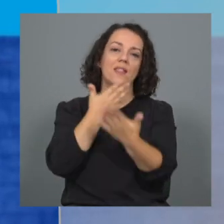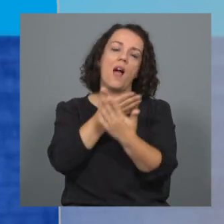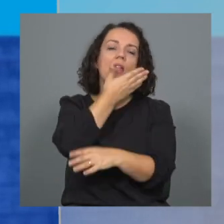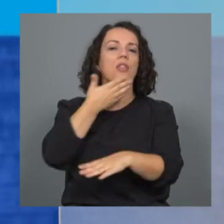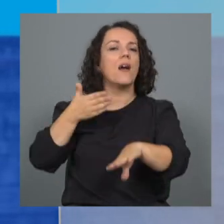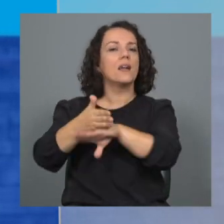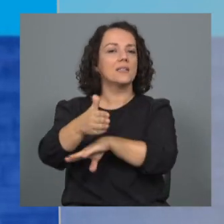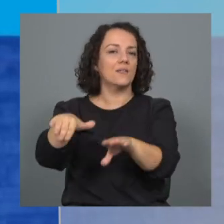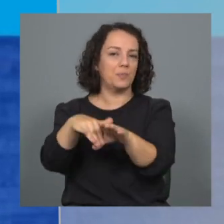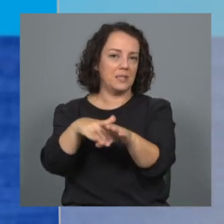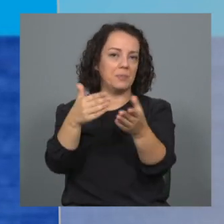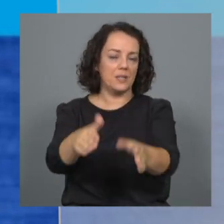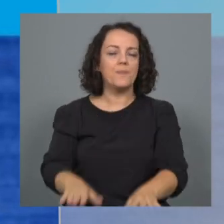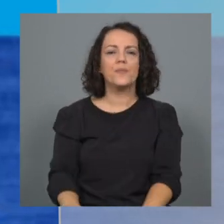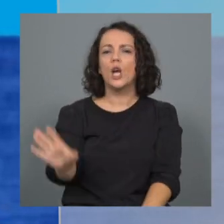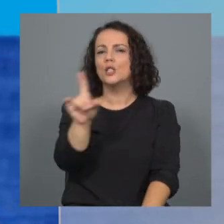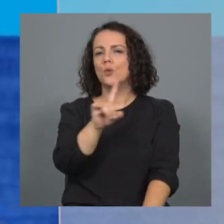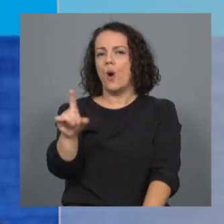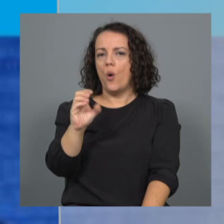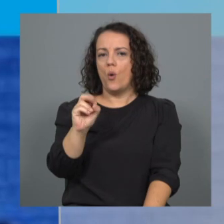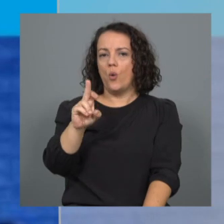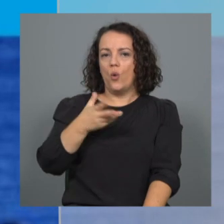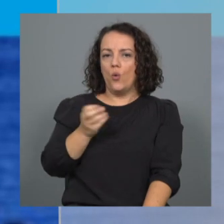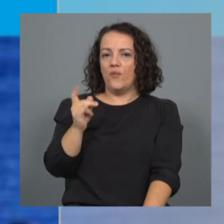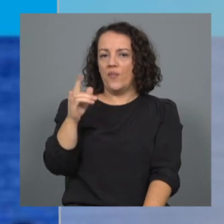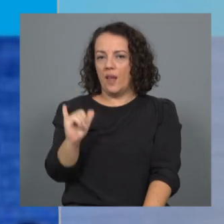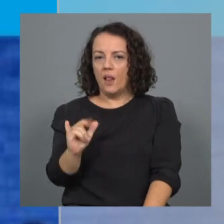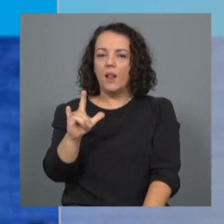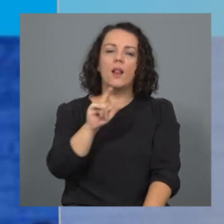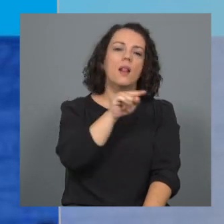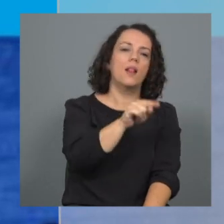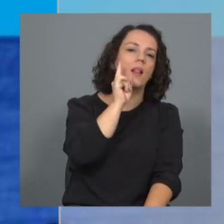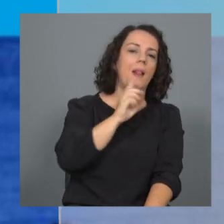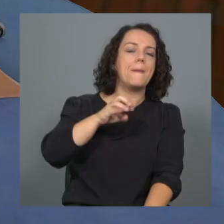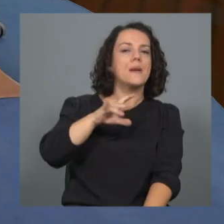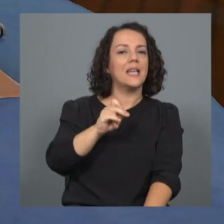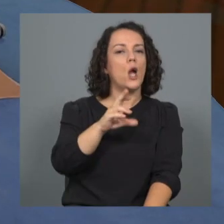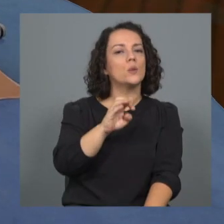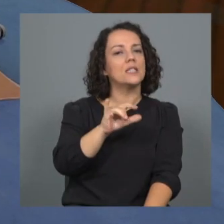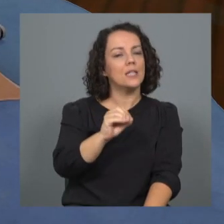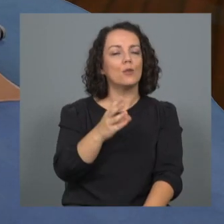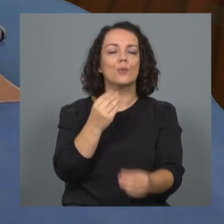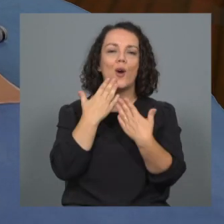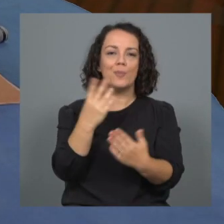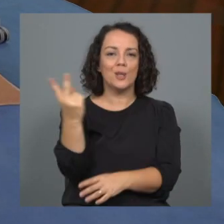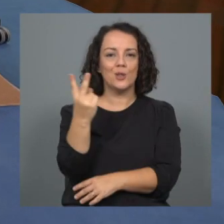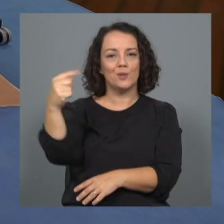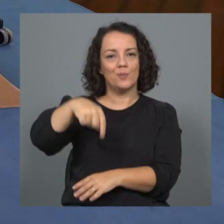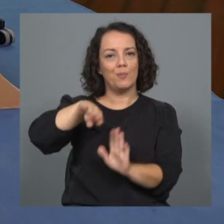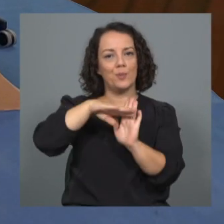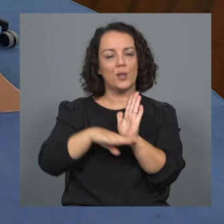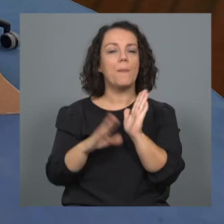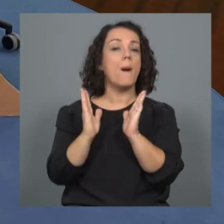participação. João Cordeville e Maria do Rosário, eu agradeço muito a vossa presença hoje aqui no